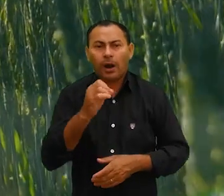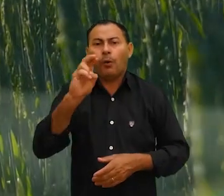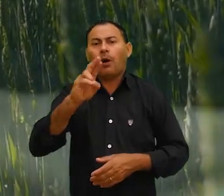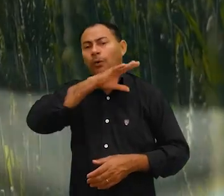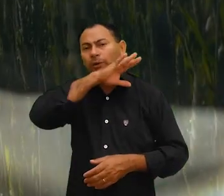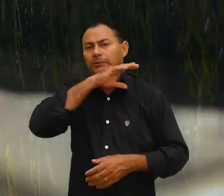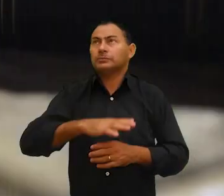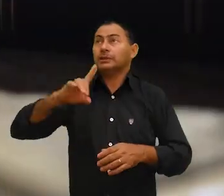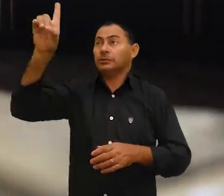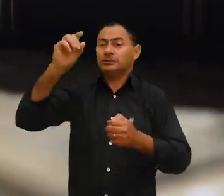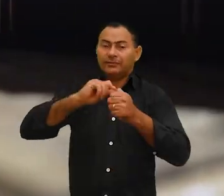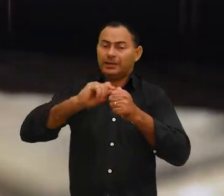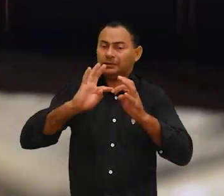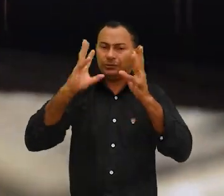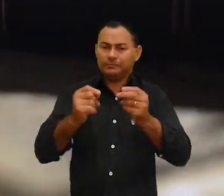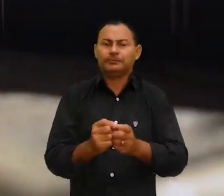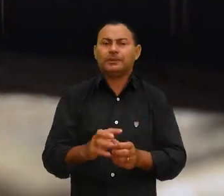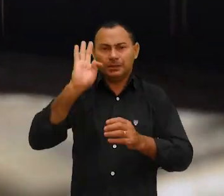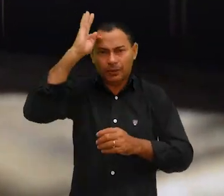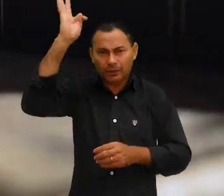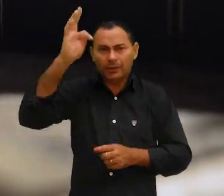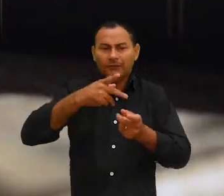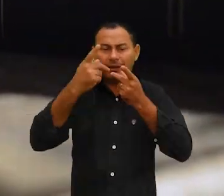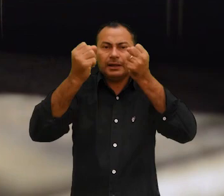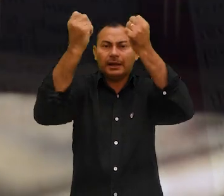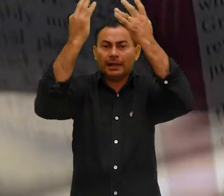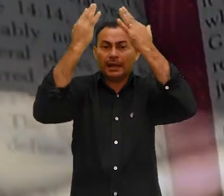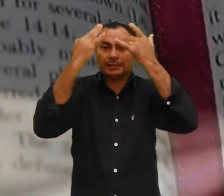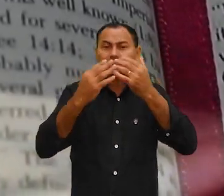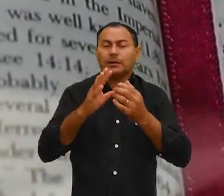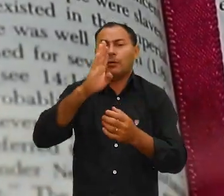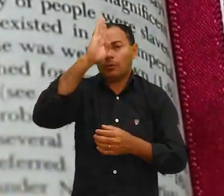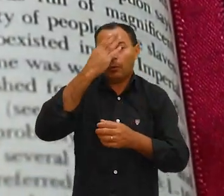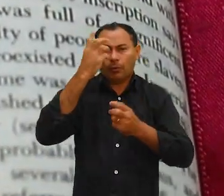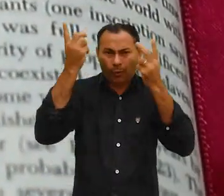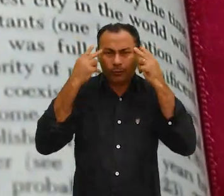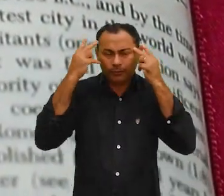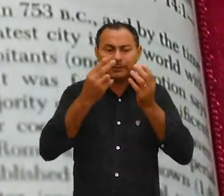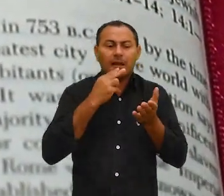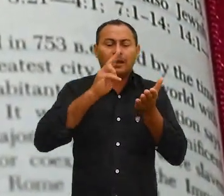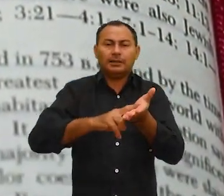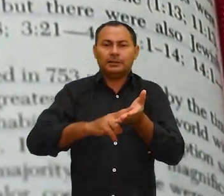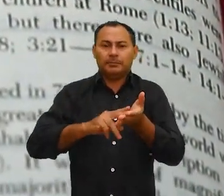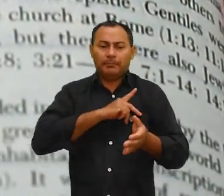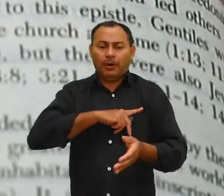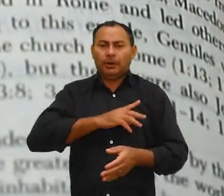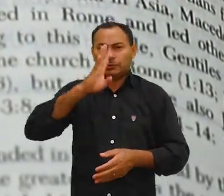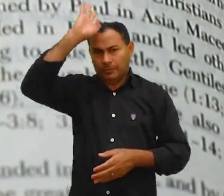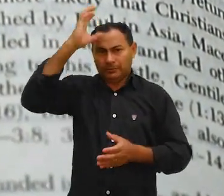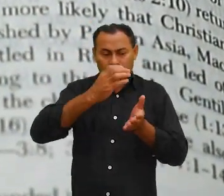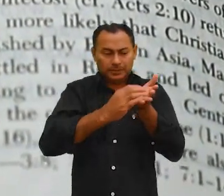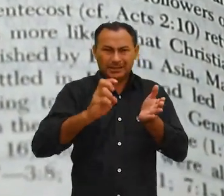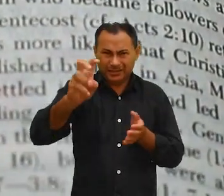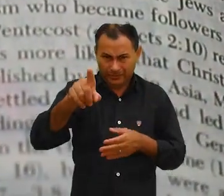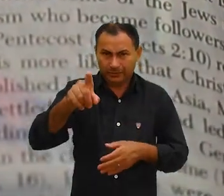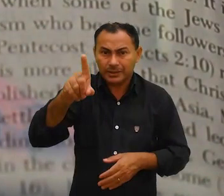faz isso. Os teólogos chamam este fato de graça comum. Na carta de Paulo aos Romanos, capítulo 5, você